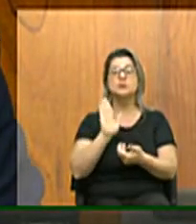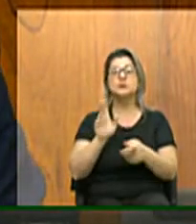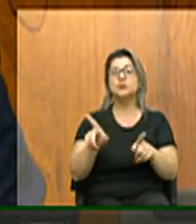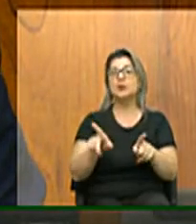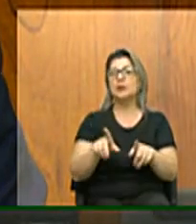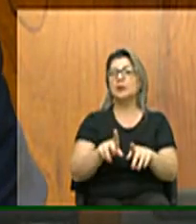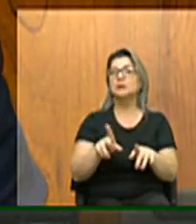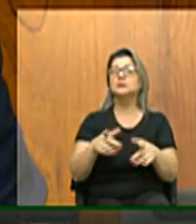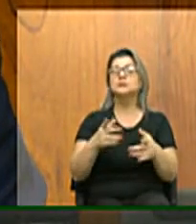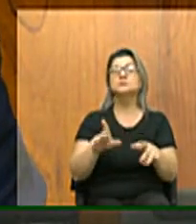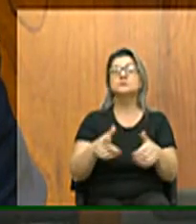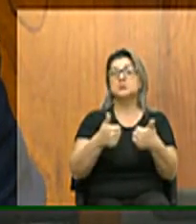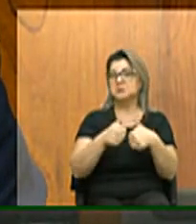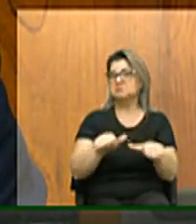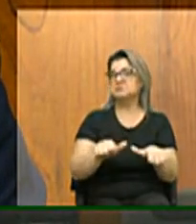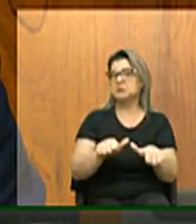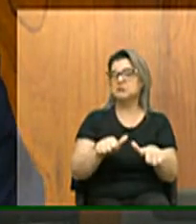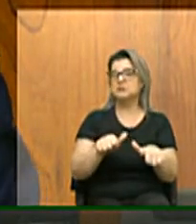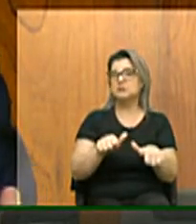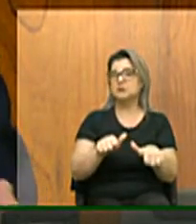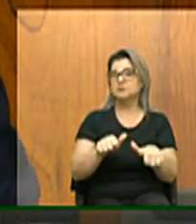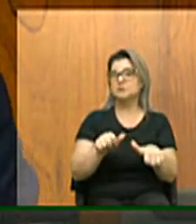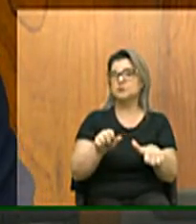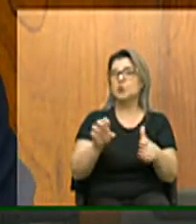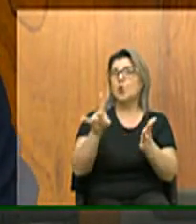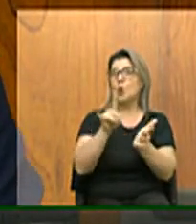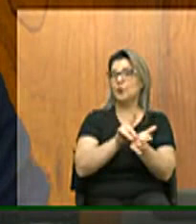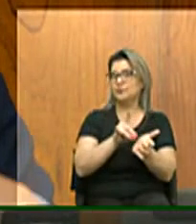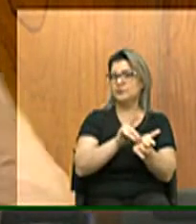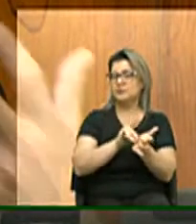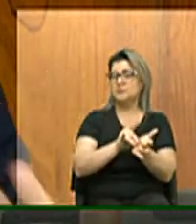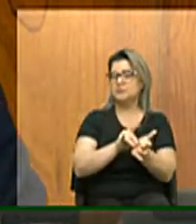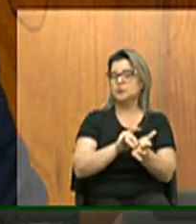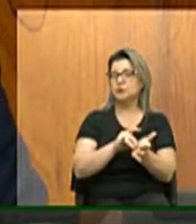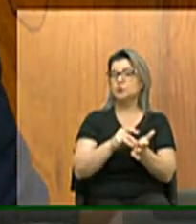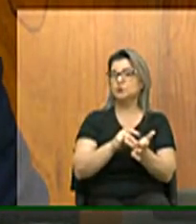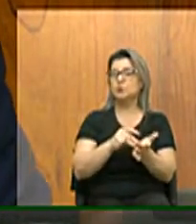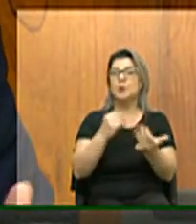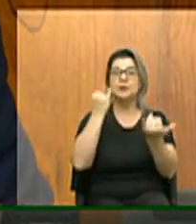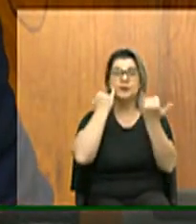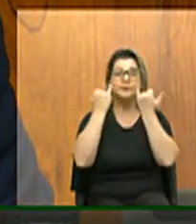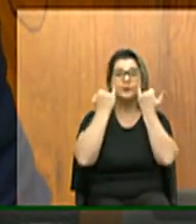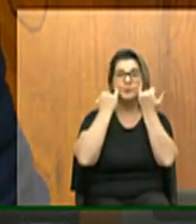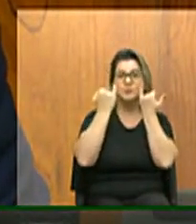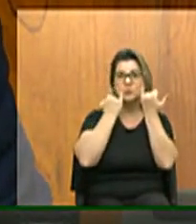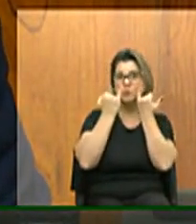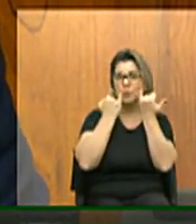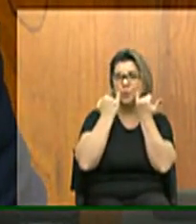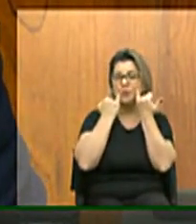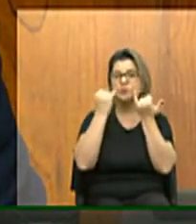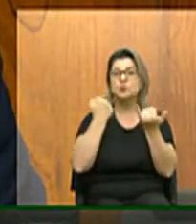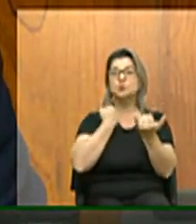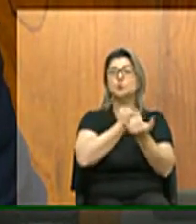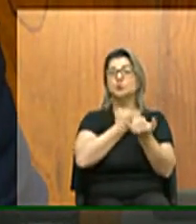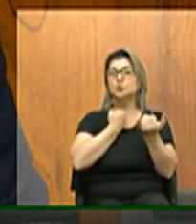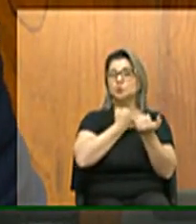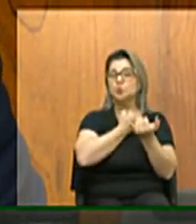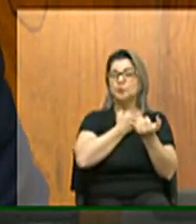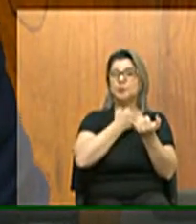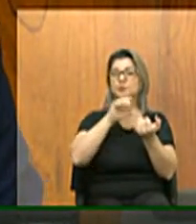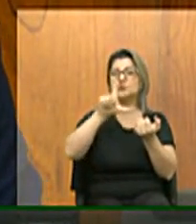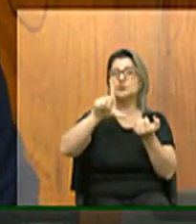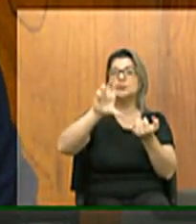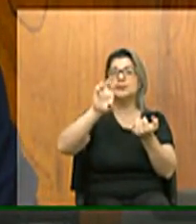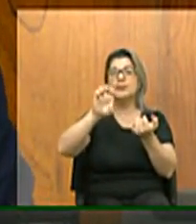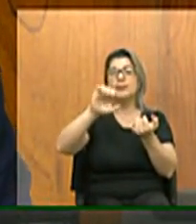e já estamos formalizando exatamente para que nos informem o número de leitos habilitados, aonde foram esses leitos e quais os que estão em vias de habilitação